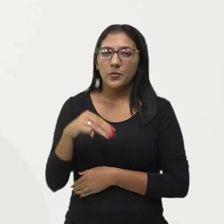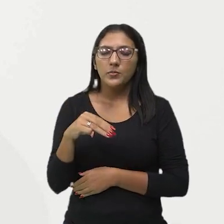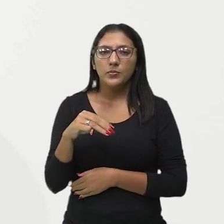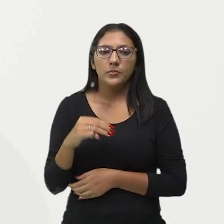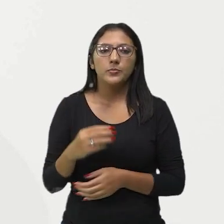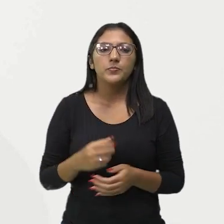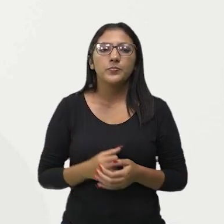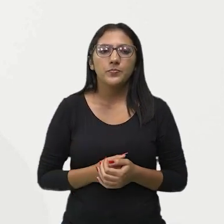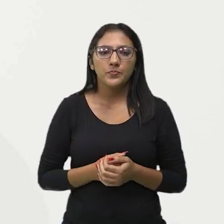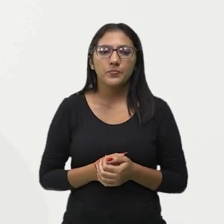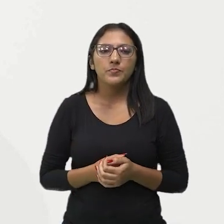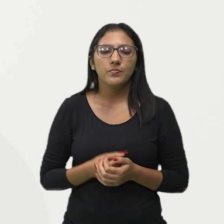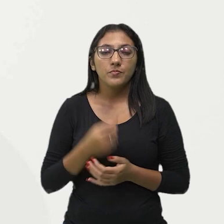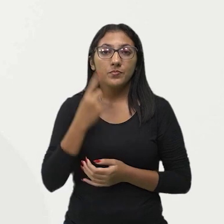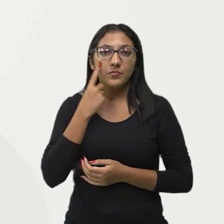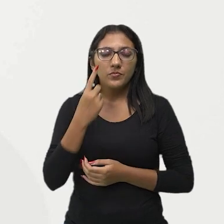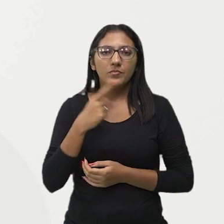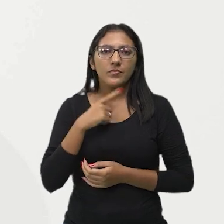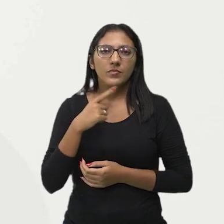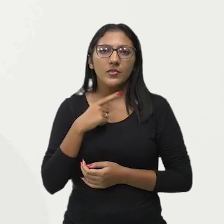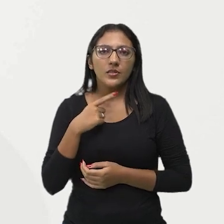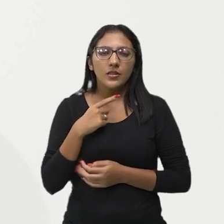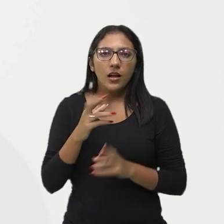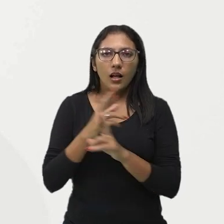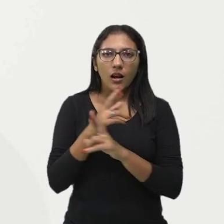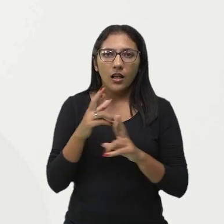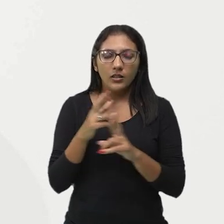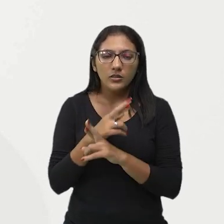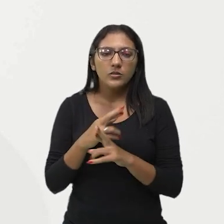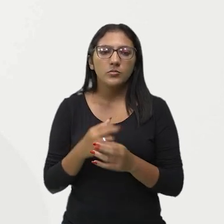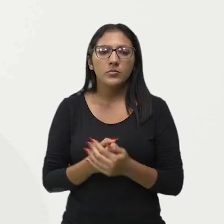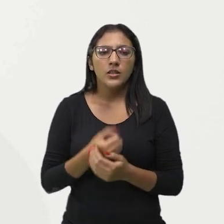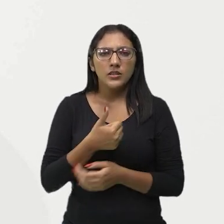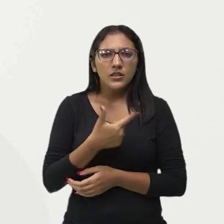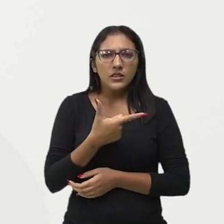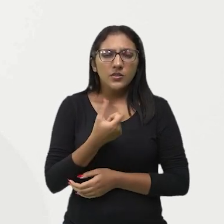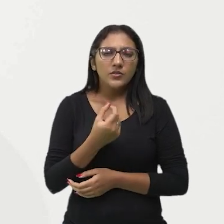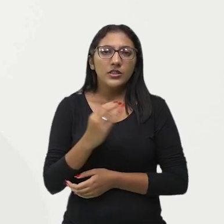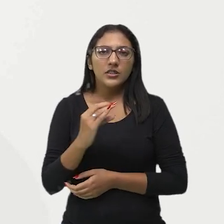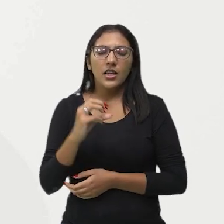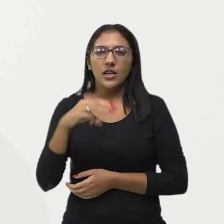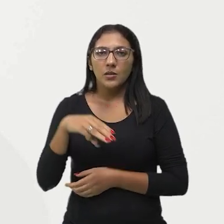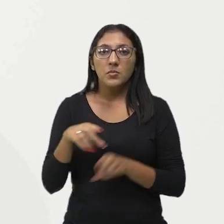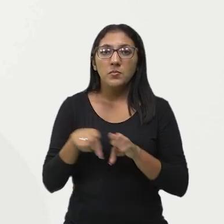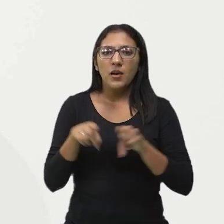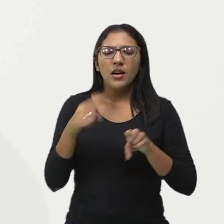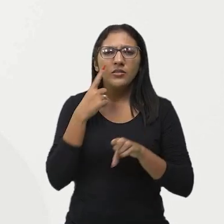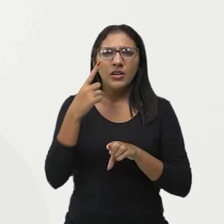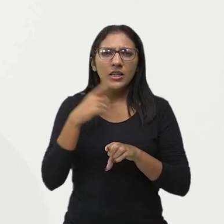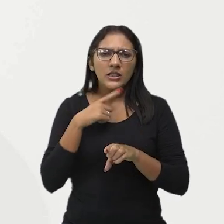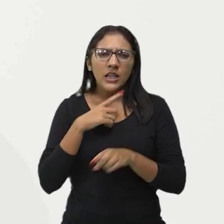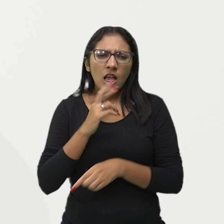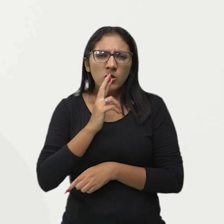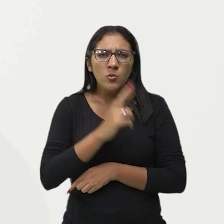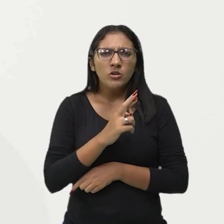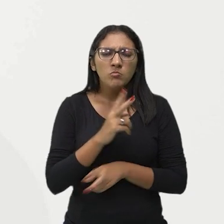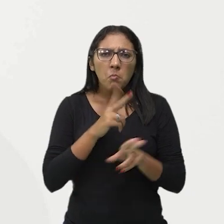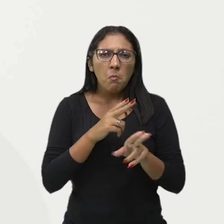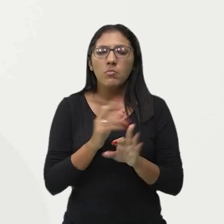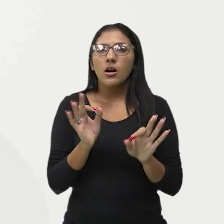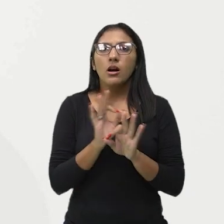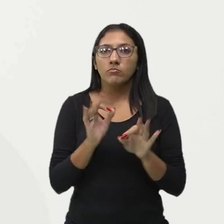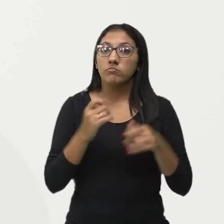circunferência é 120 centímetros. Mas é isso que ele quer como resposta? Não, tem que ficar esperto. O que ele quer que a gente responda? Quantas